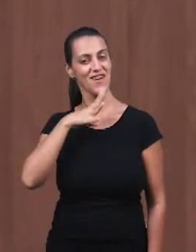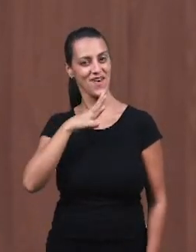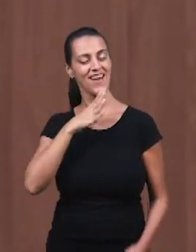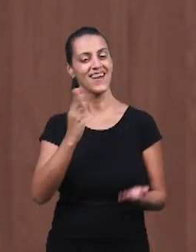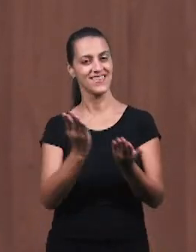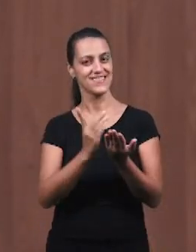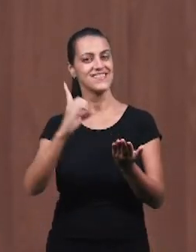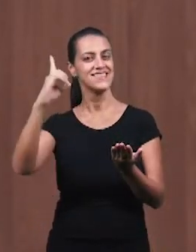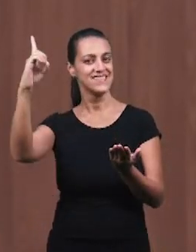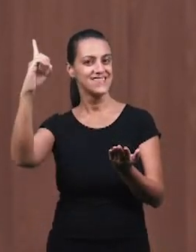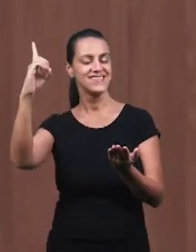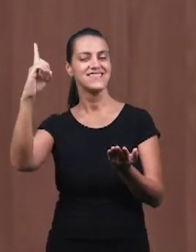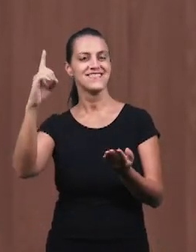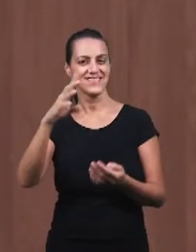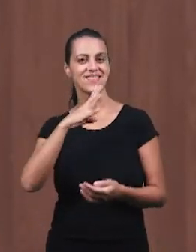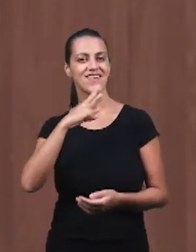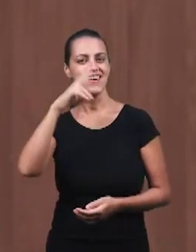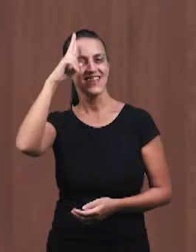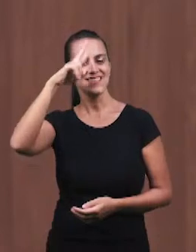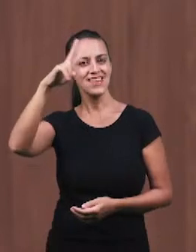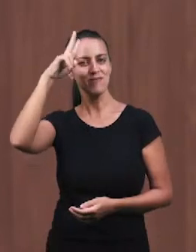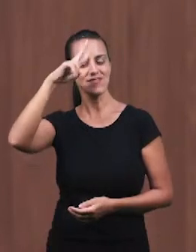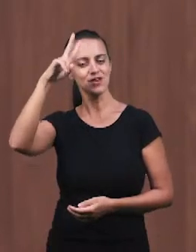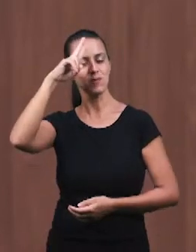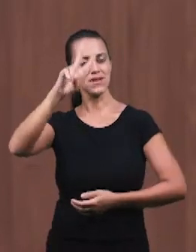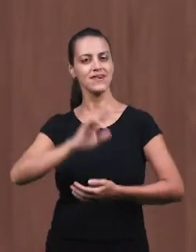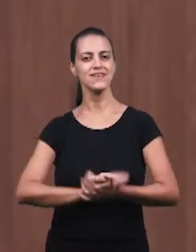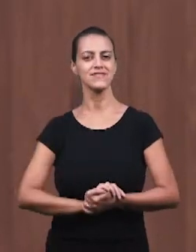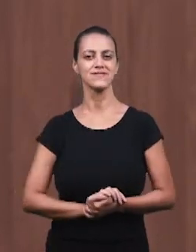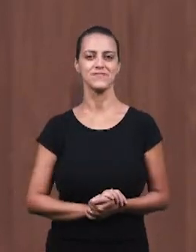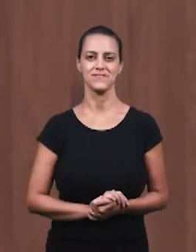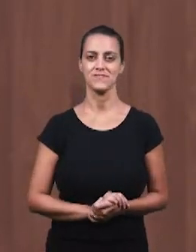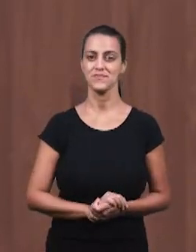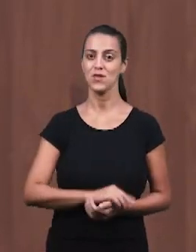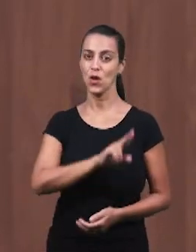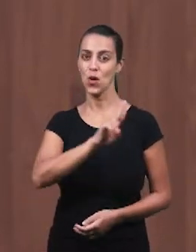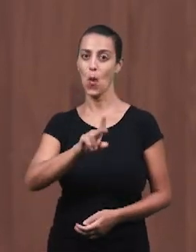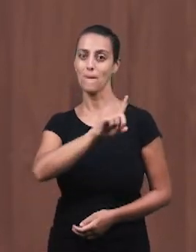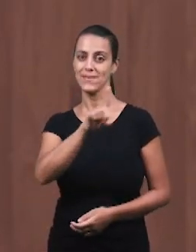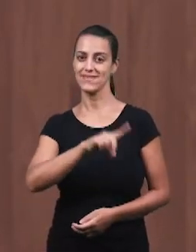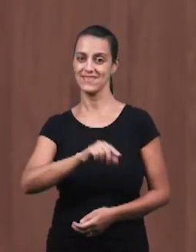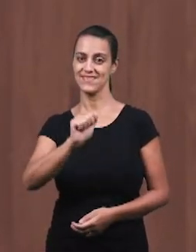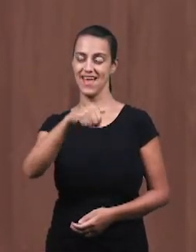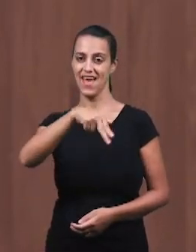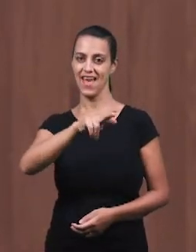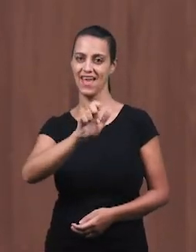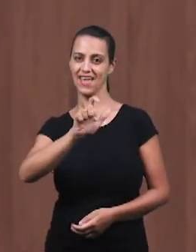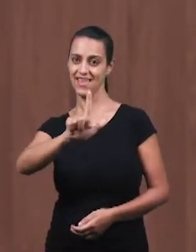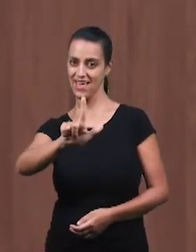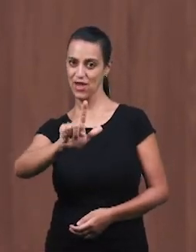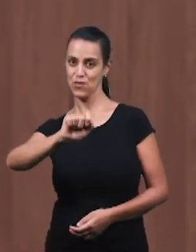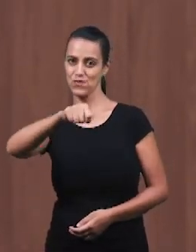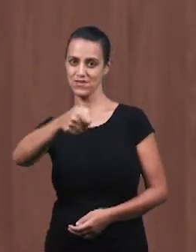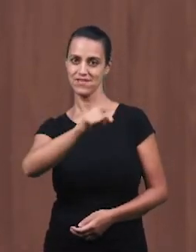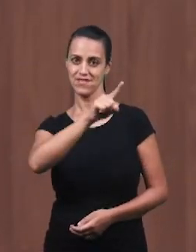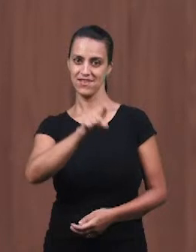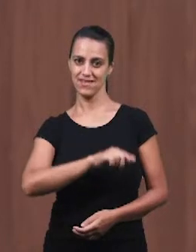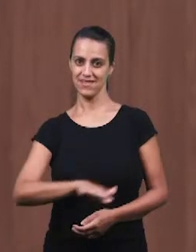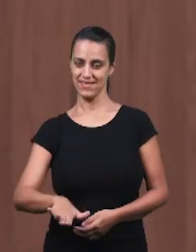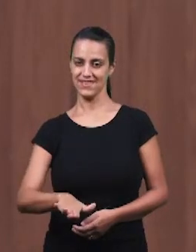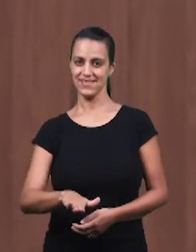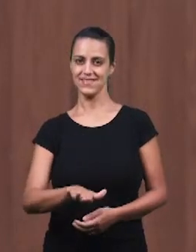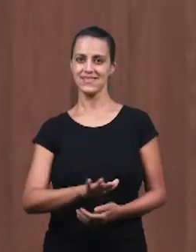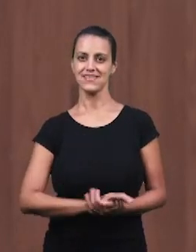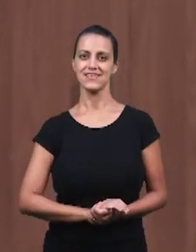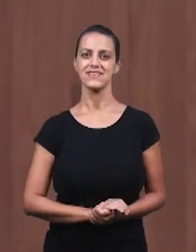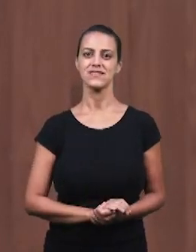bem, conhecem muito bem a palavra e conhecem muito bem essa história, porque a resposta é esta mesmo. O nome dele é Zaqueu. E alguns ainda